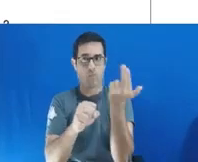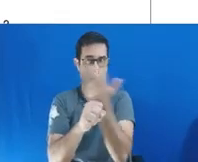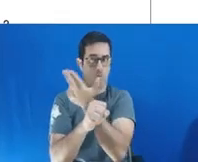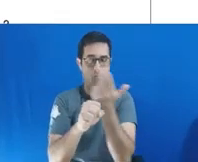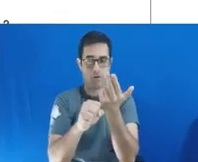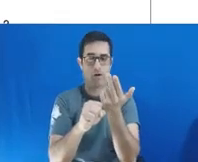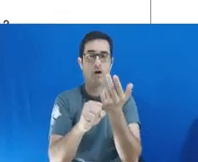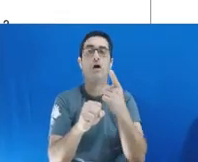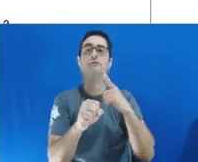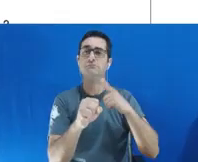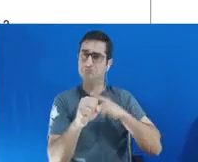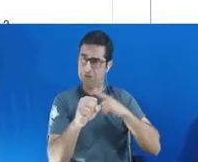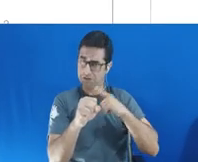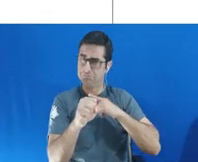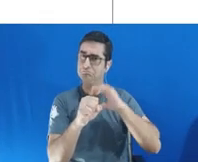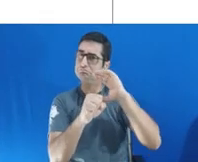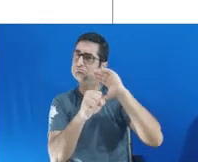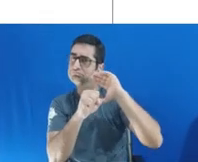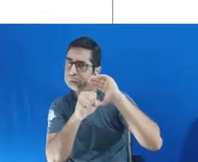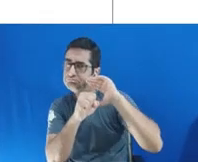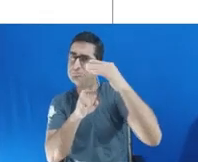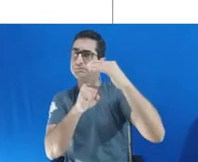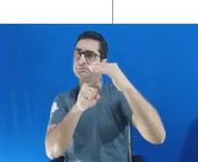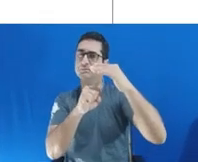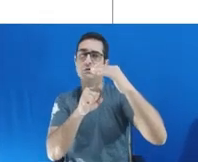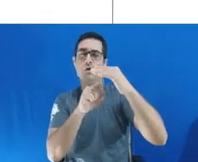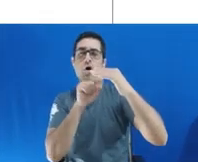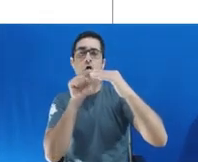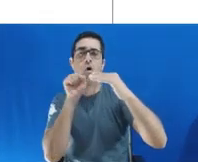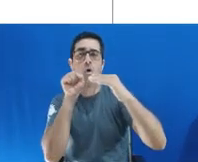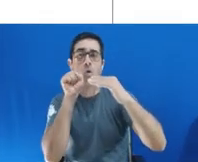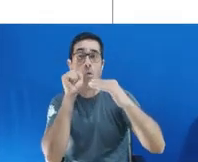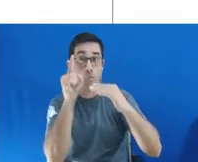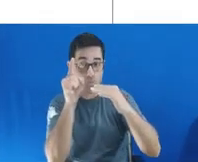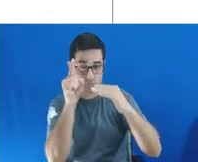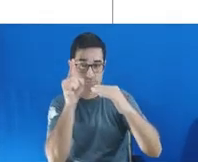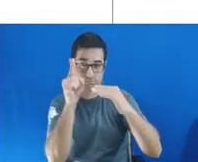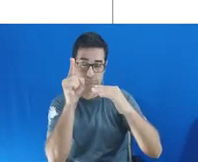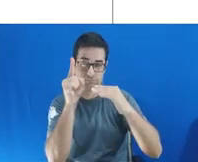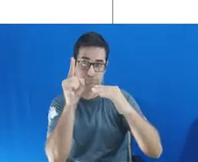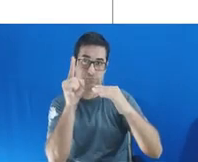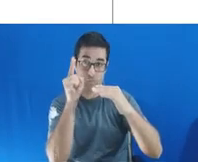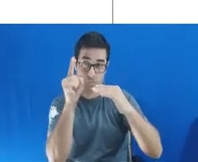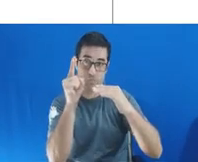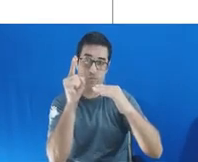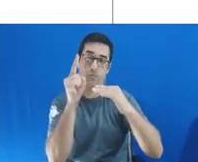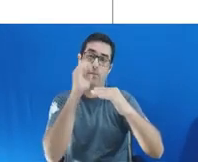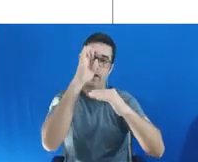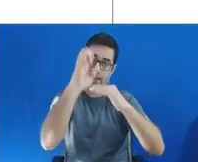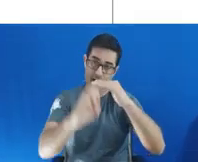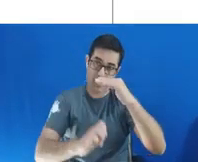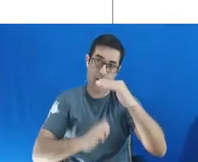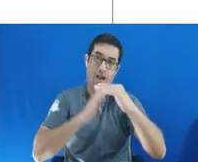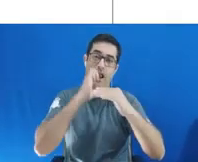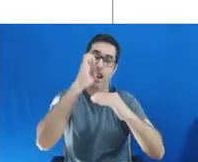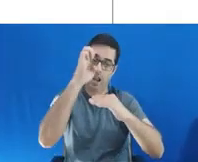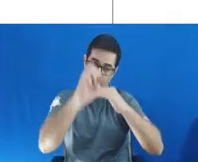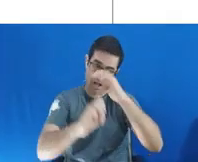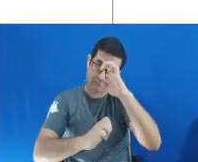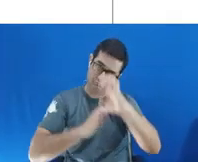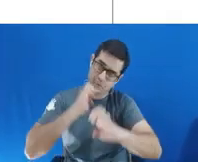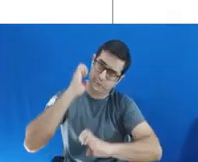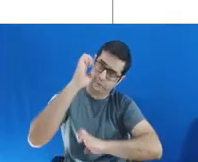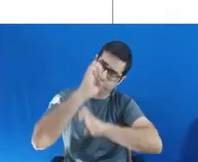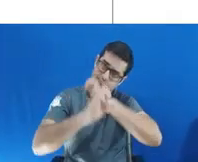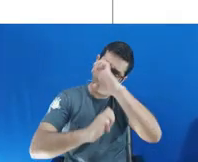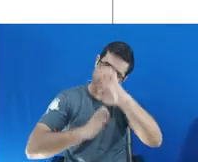eles também têm essa blindagem. E, obviamente, esses 2 elétrons, um vai estar interagindo com o outro. Ou seja,